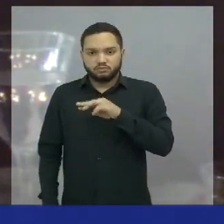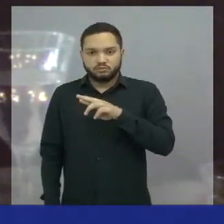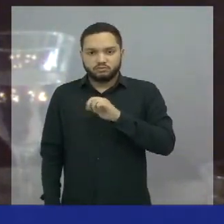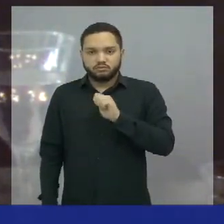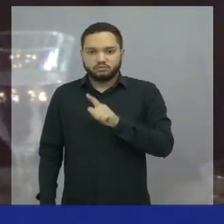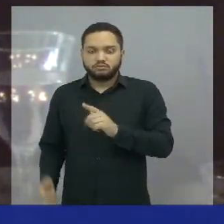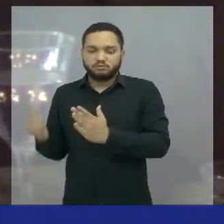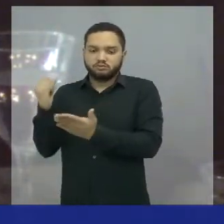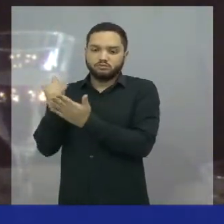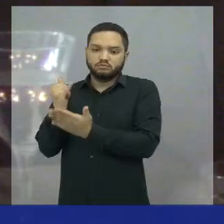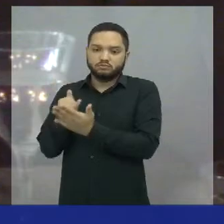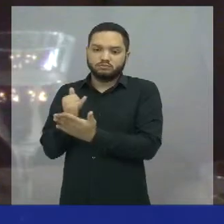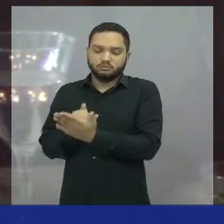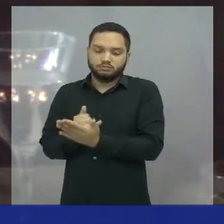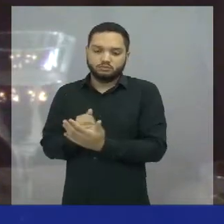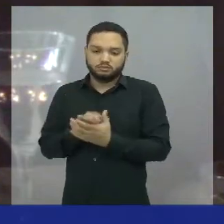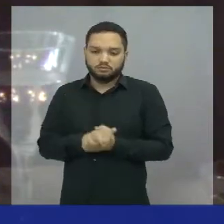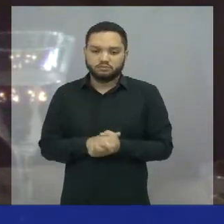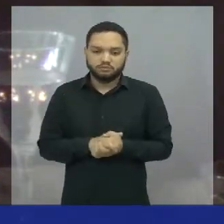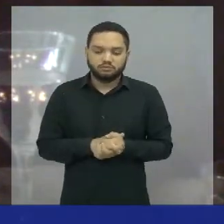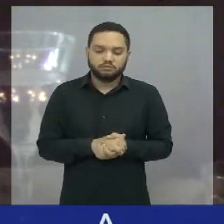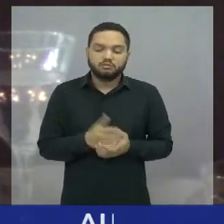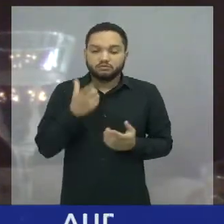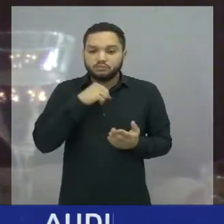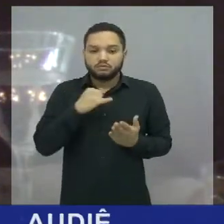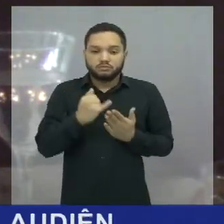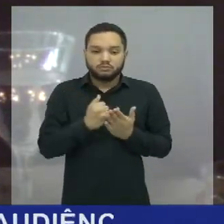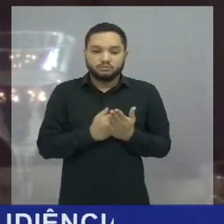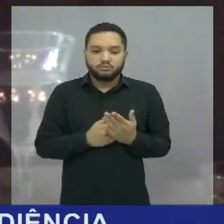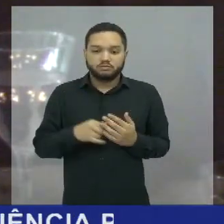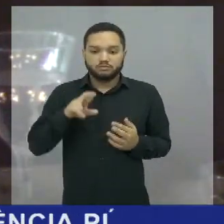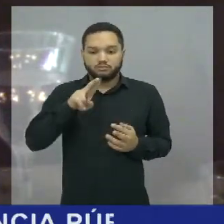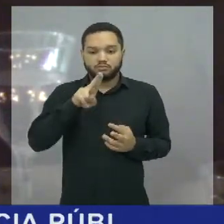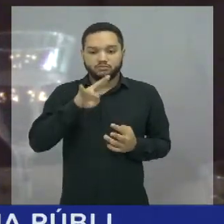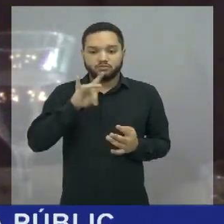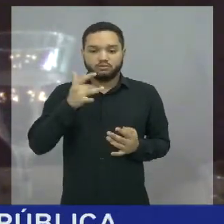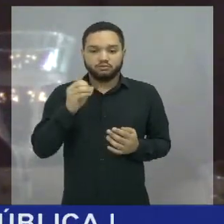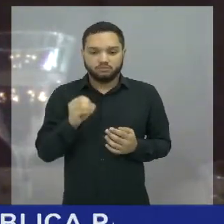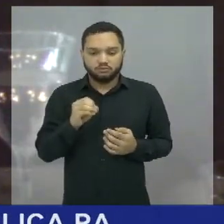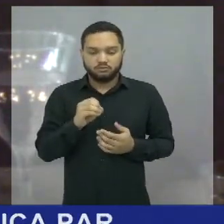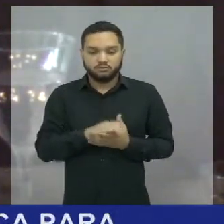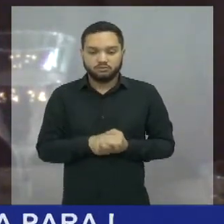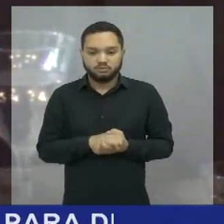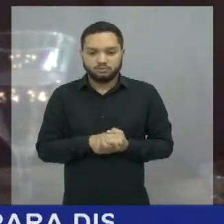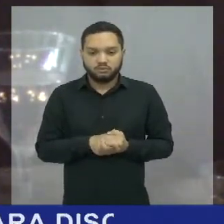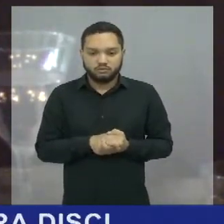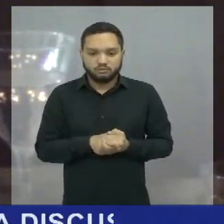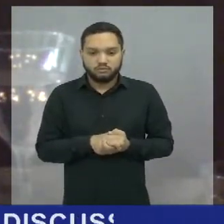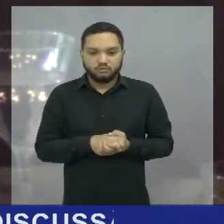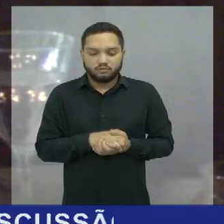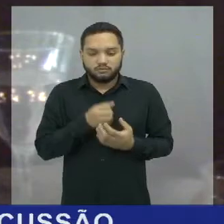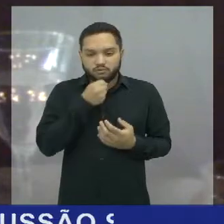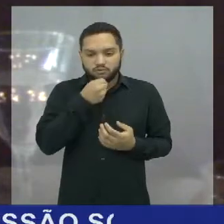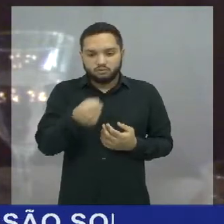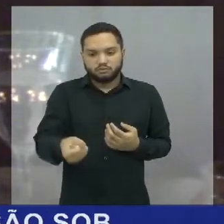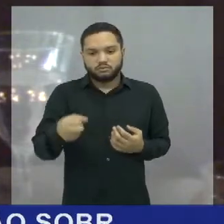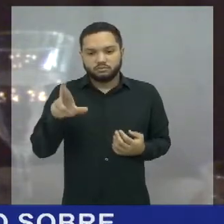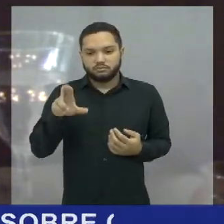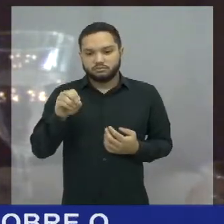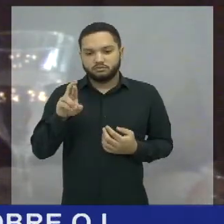o cerimonial da Câmara. E agora chegou também a inscrição do Rubinho Linhares. Tá? Passo a palavra para o doutor Rodrigo.